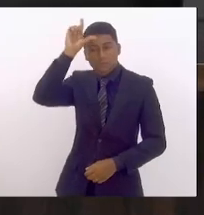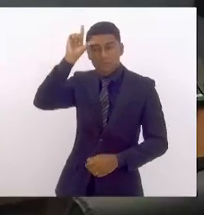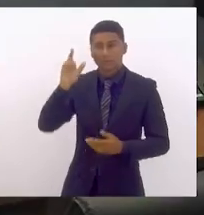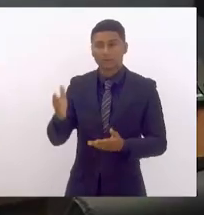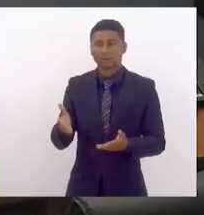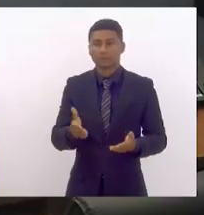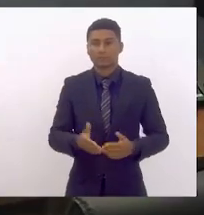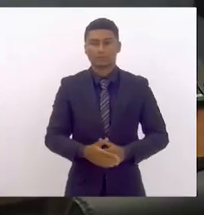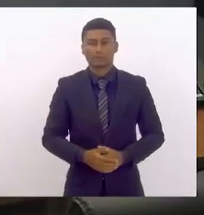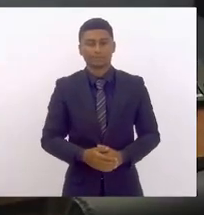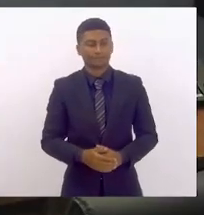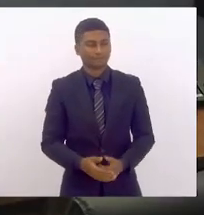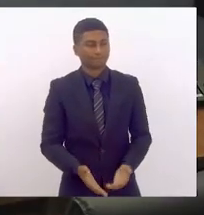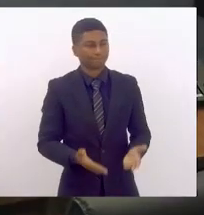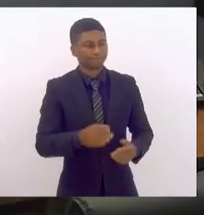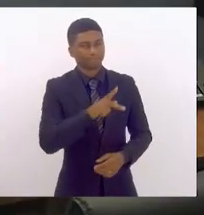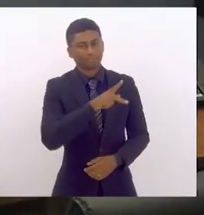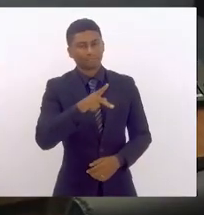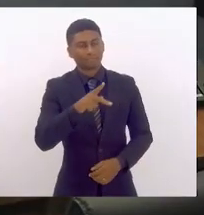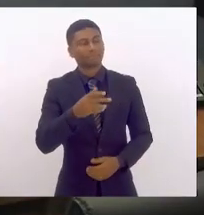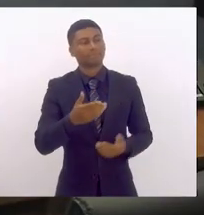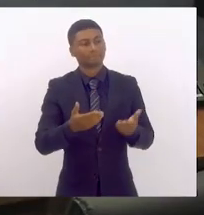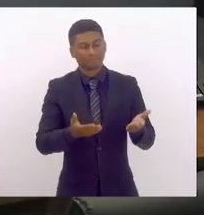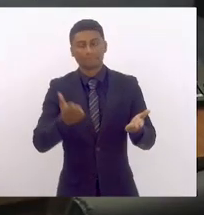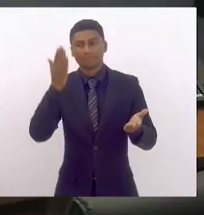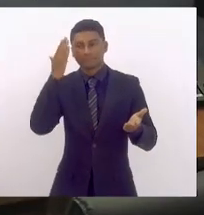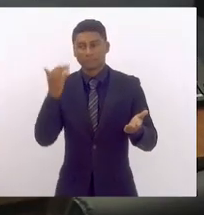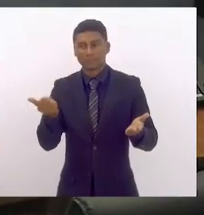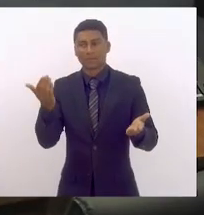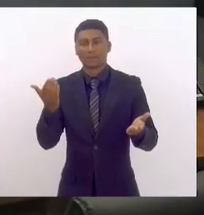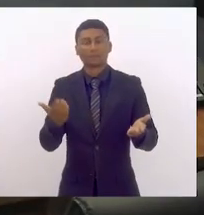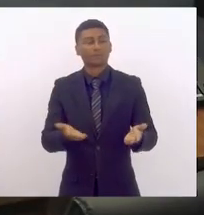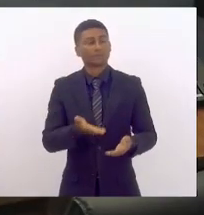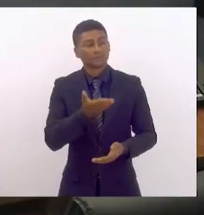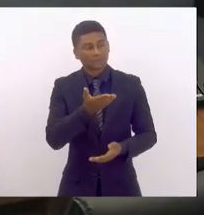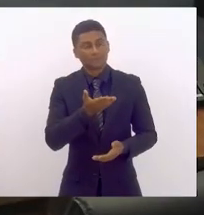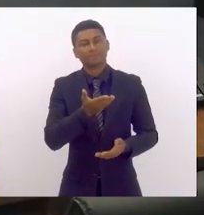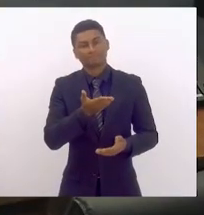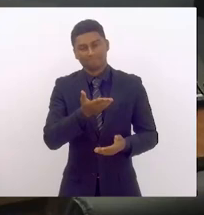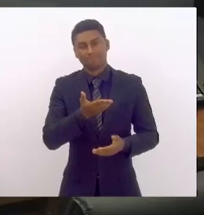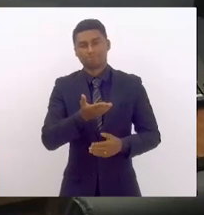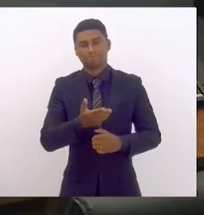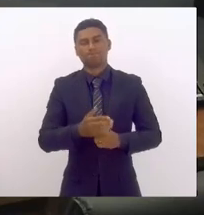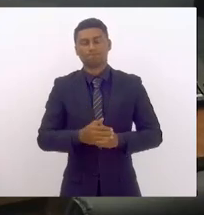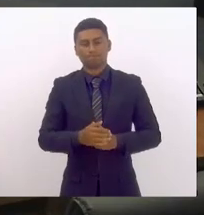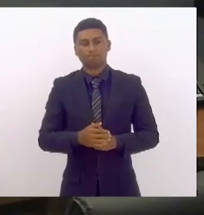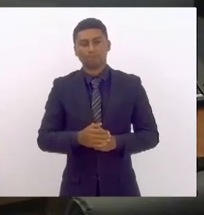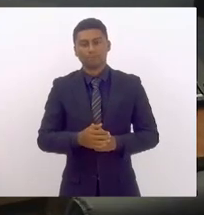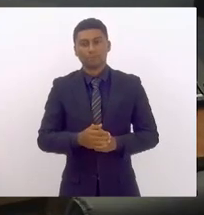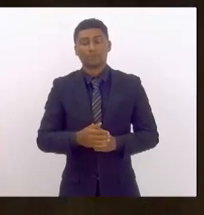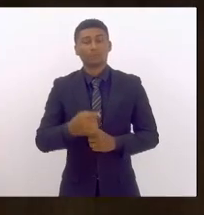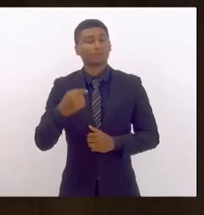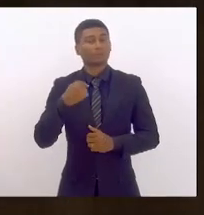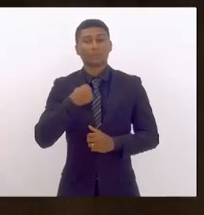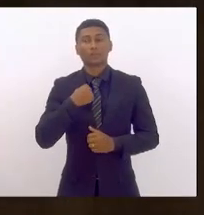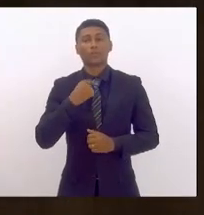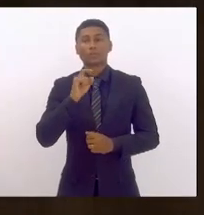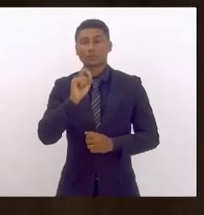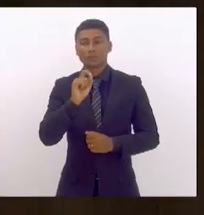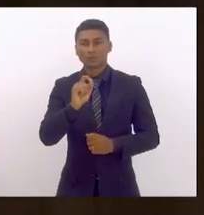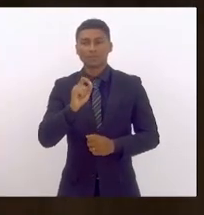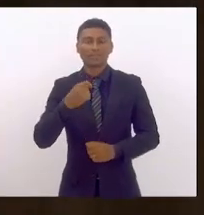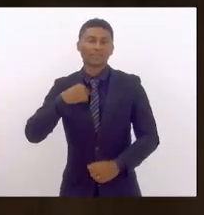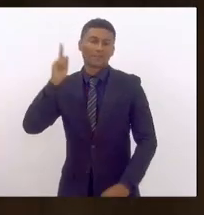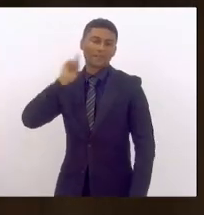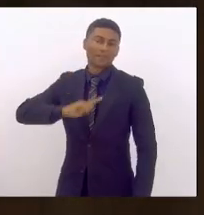senhor presidente sabe bem vossa excelência que é meu corre legionário que eu pertenço a nação